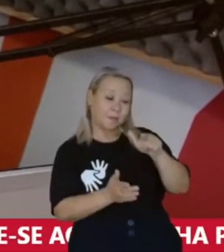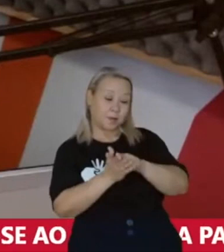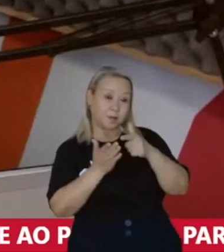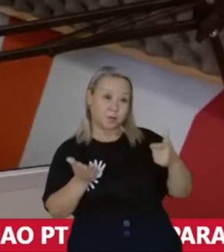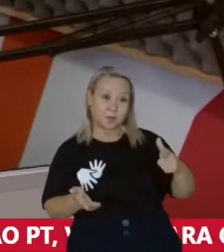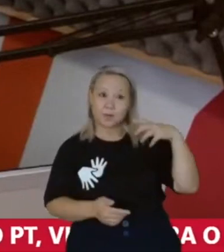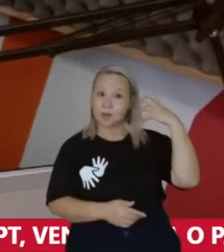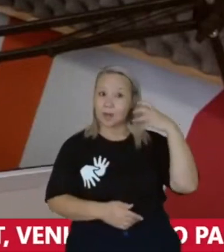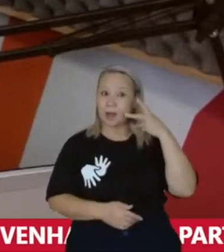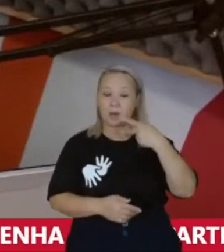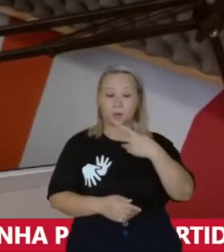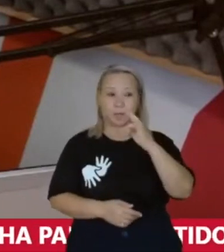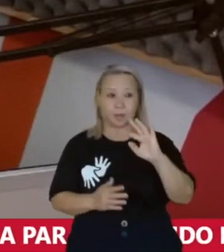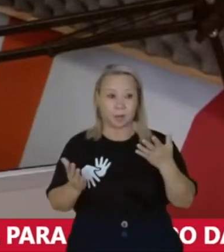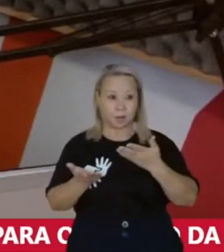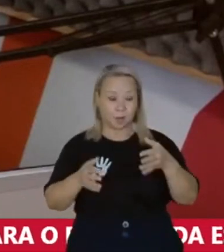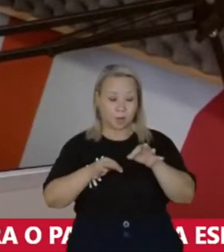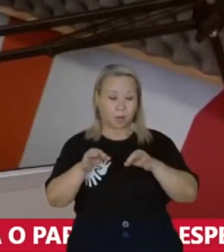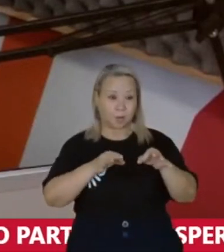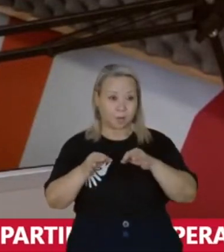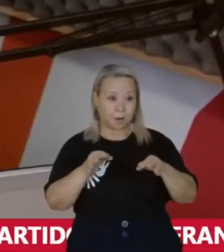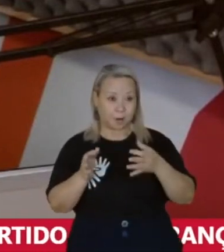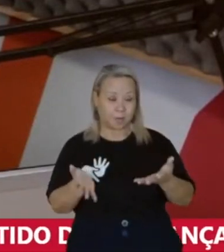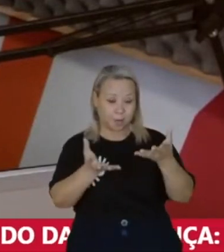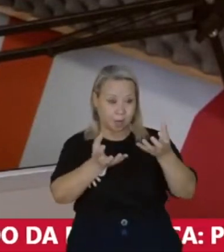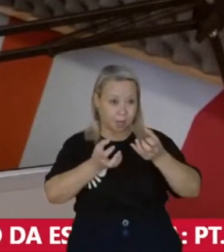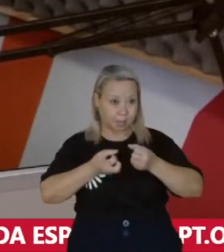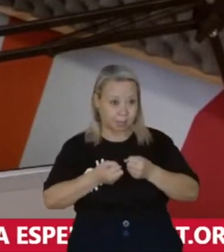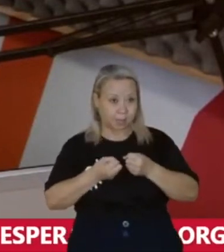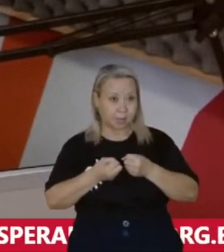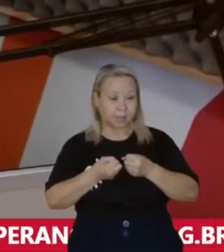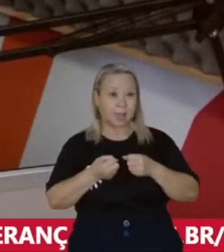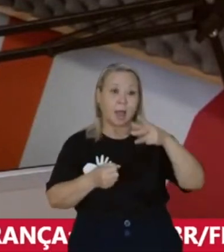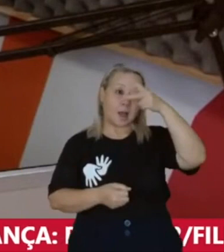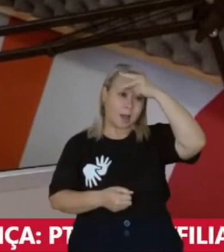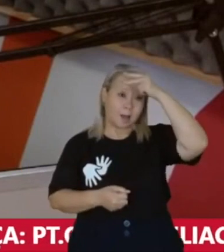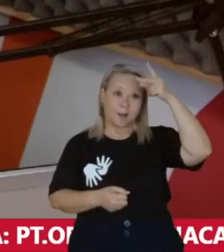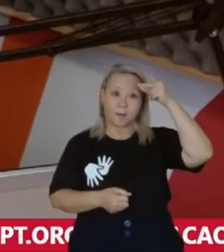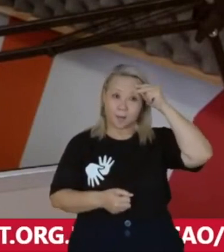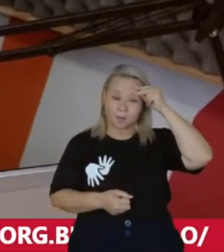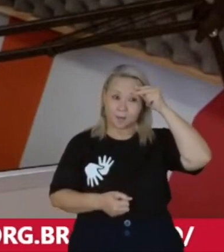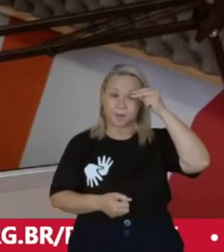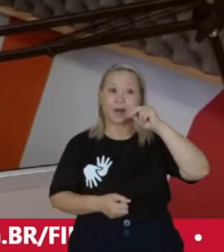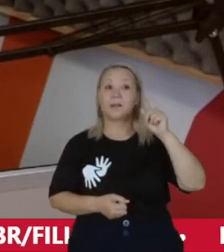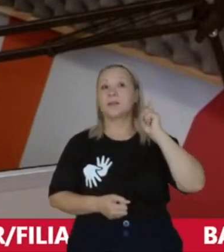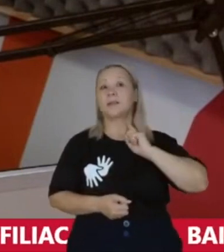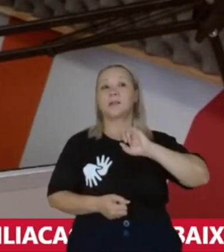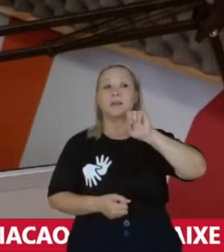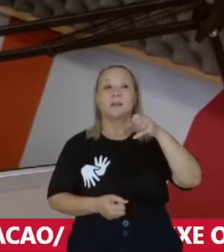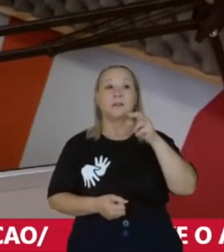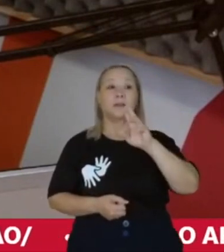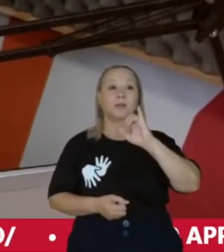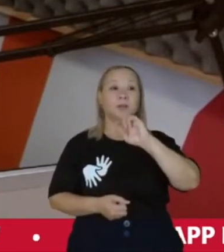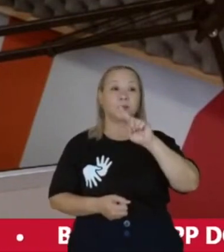Rádio PT hoje. Nós estamos nos preparando, portanto, para receber a prefeita de Juiz de Fora,